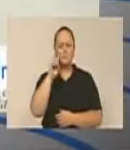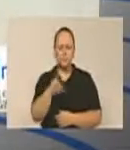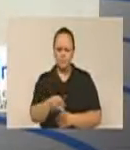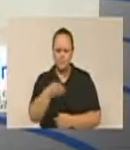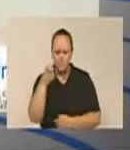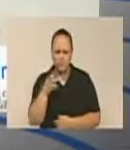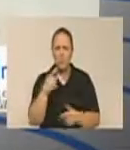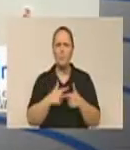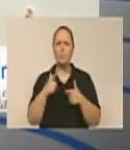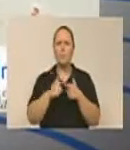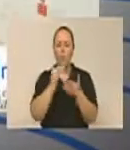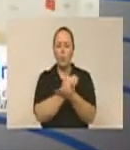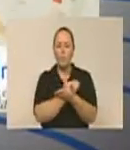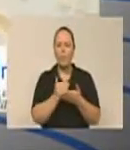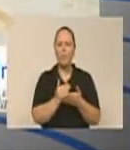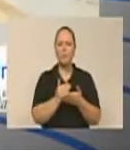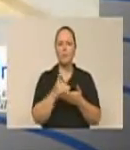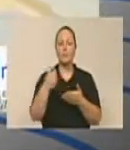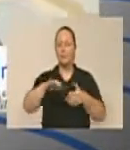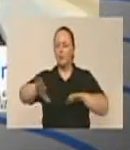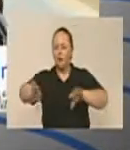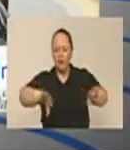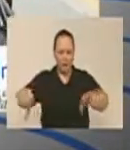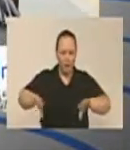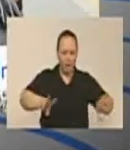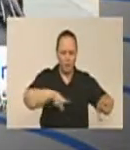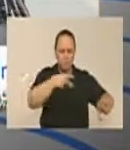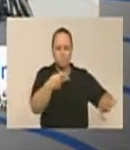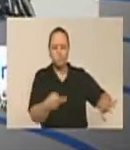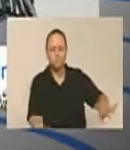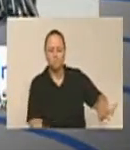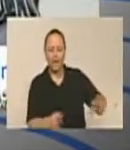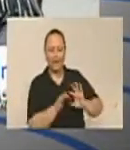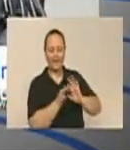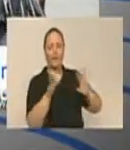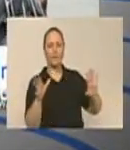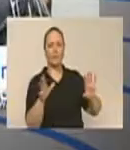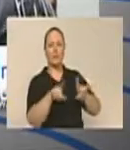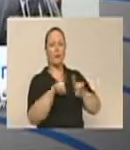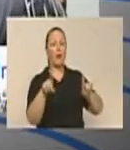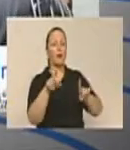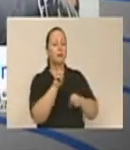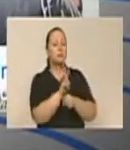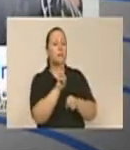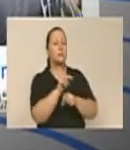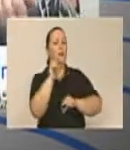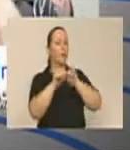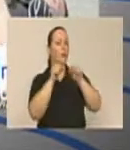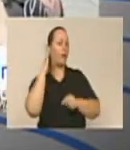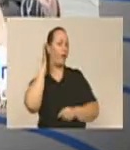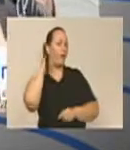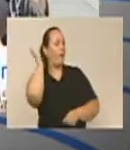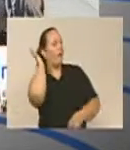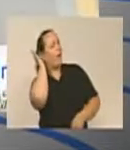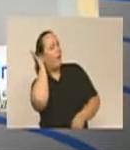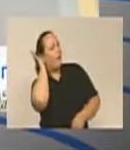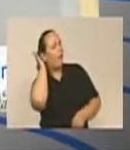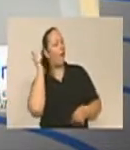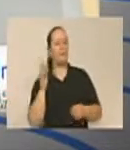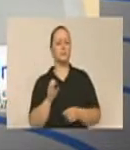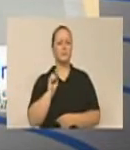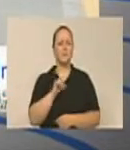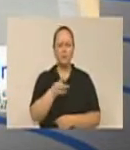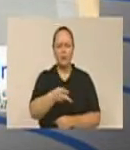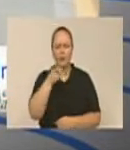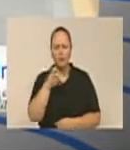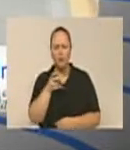um trauma ou um acidente. Sempre protegendo a nuca. Percebemos que a crise já está cessando, mas a